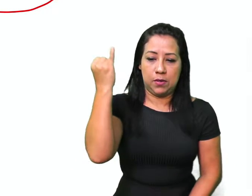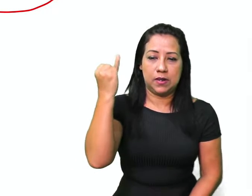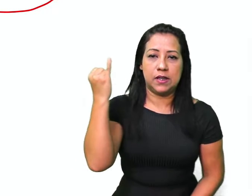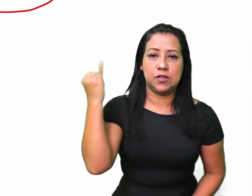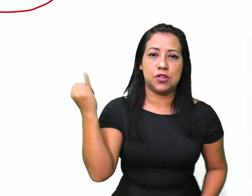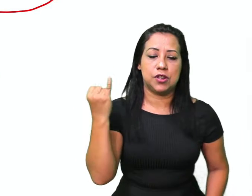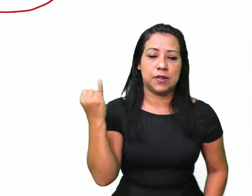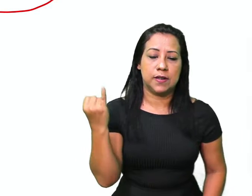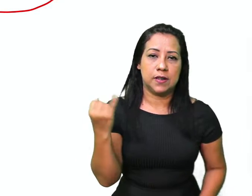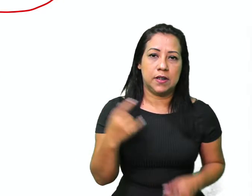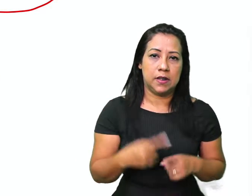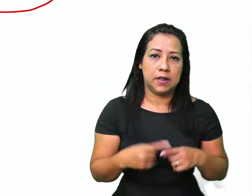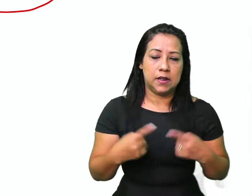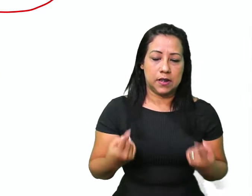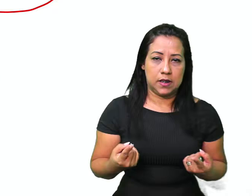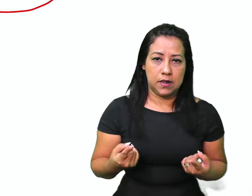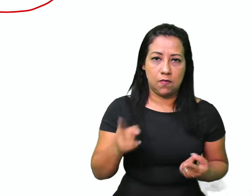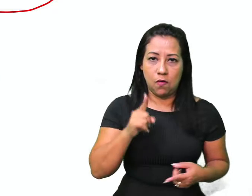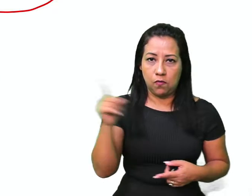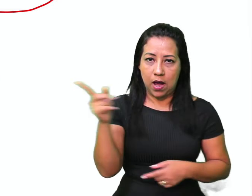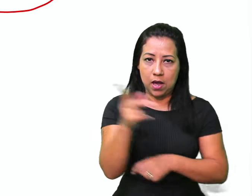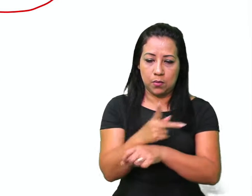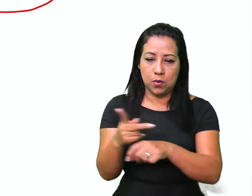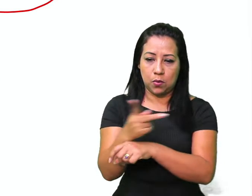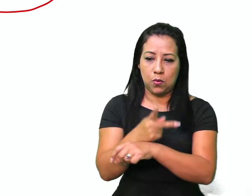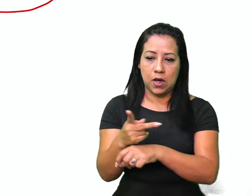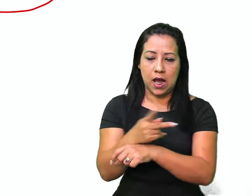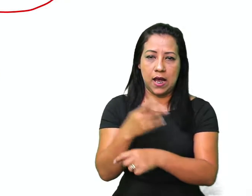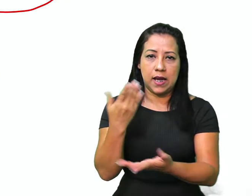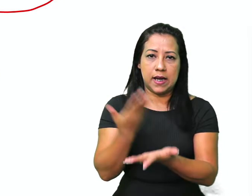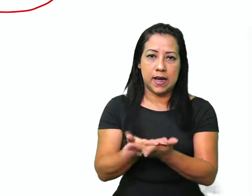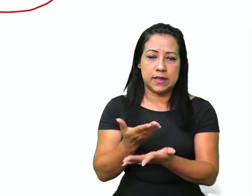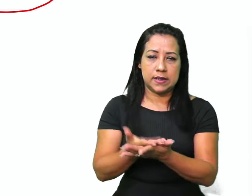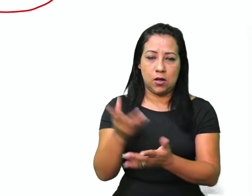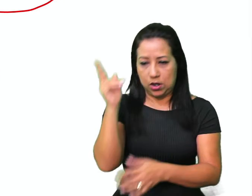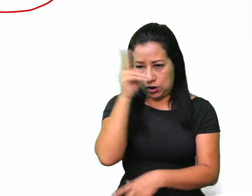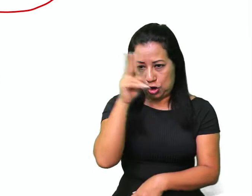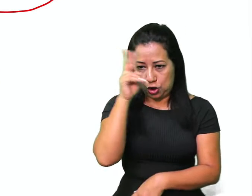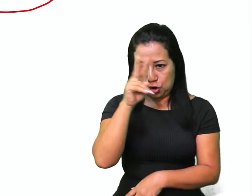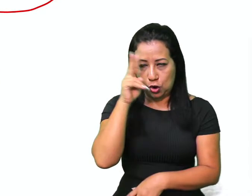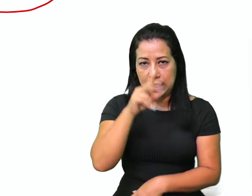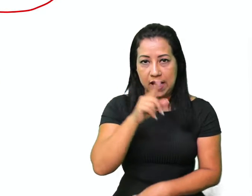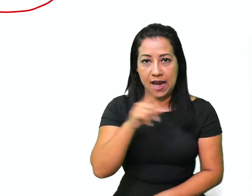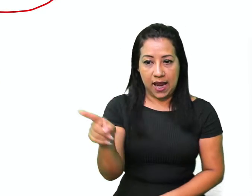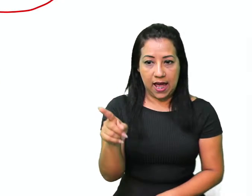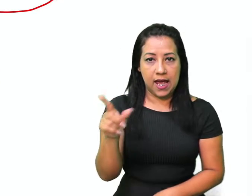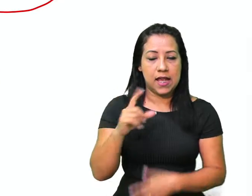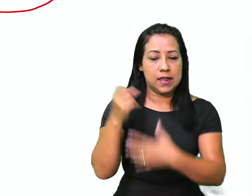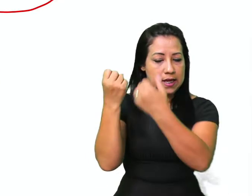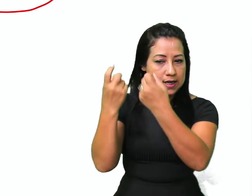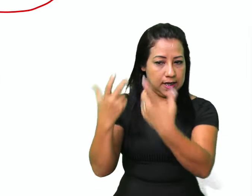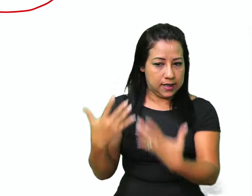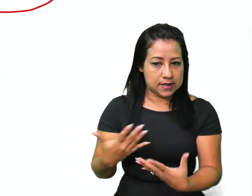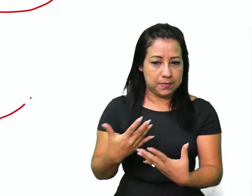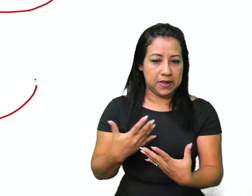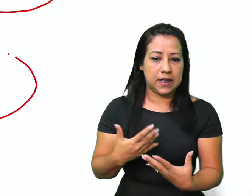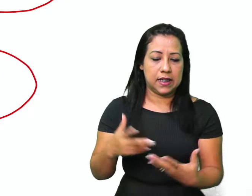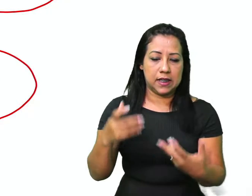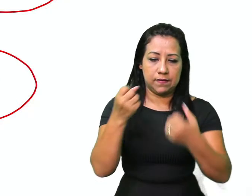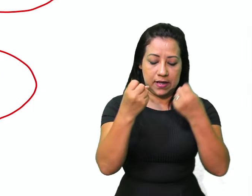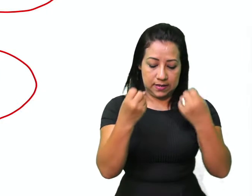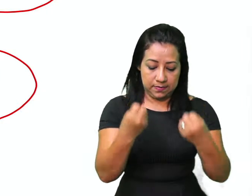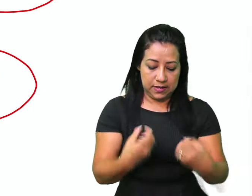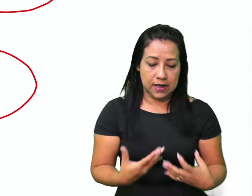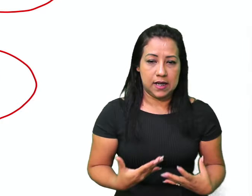buscar lá nas aulas de história, quando você fala do comércio, na Idade Média, cidades